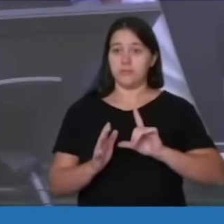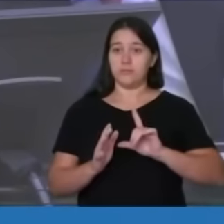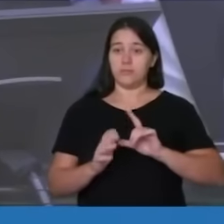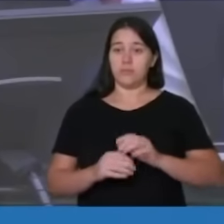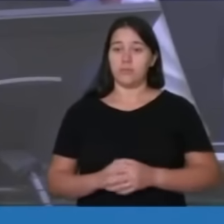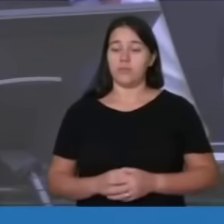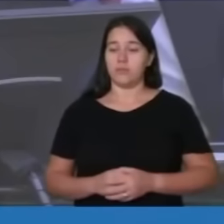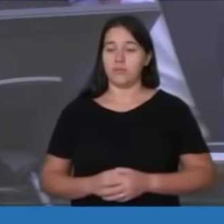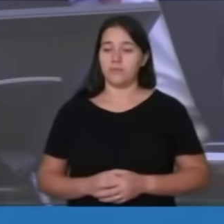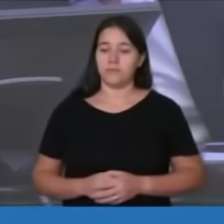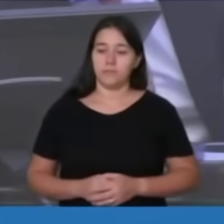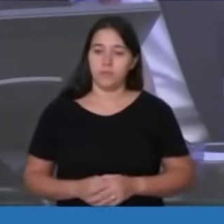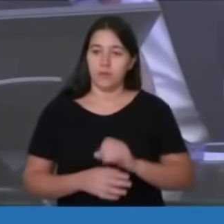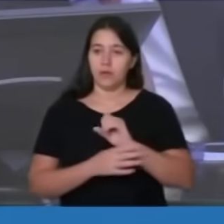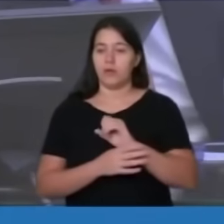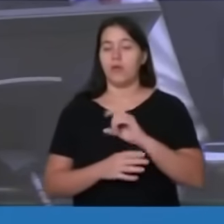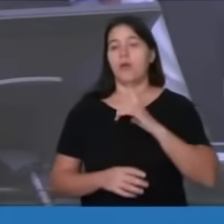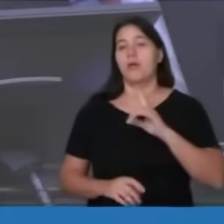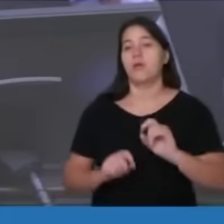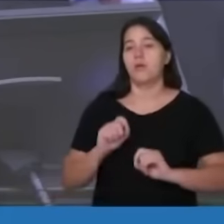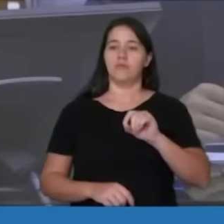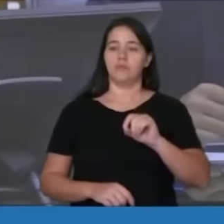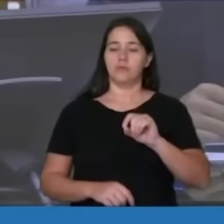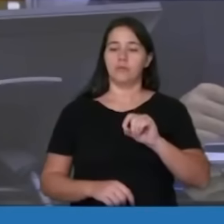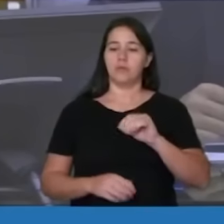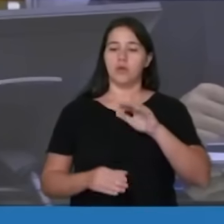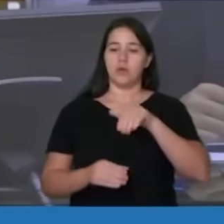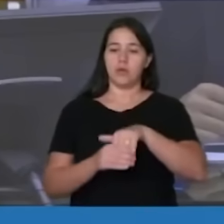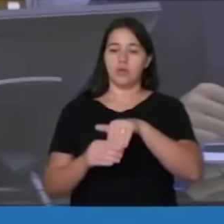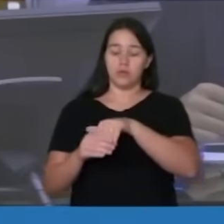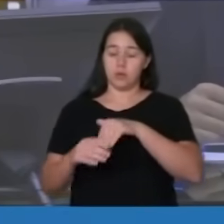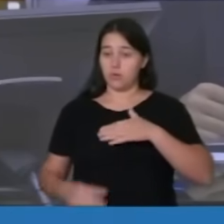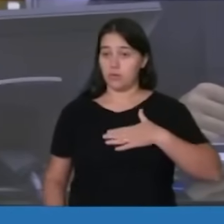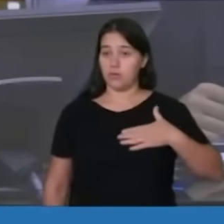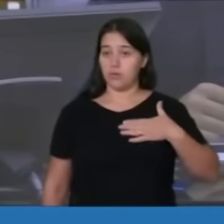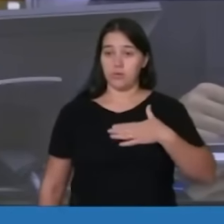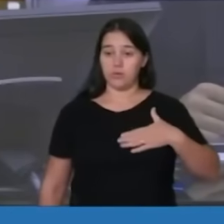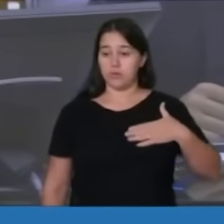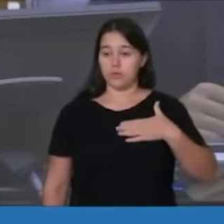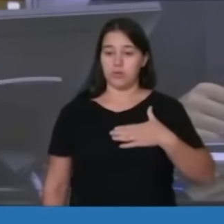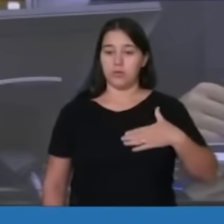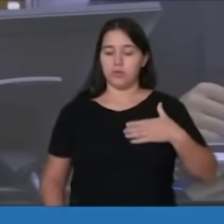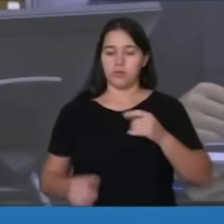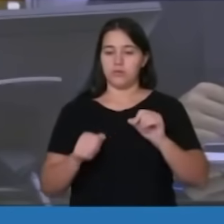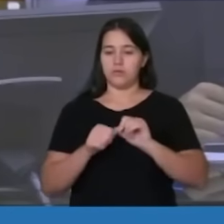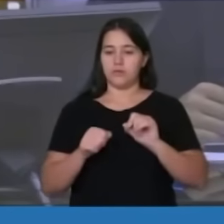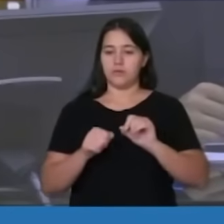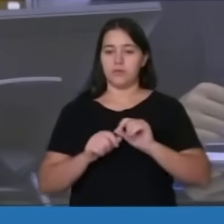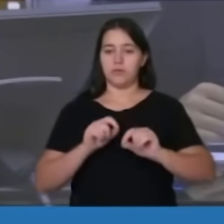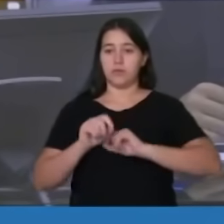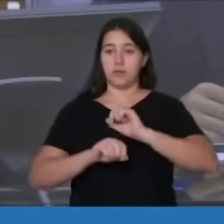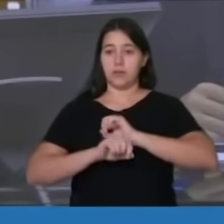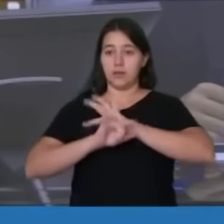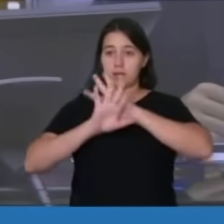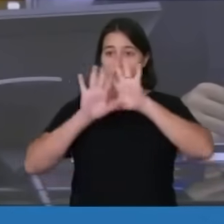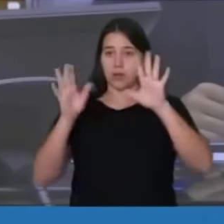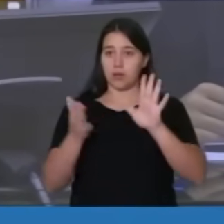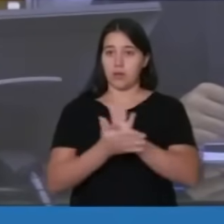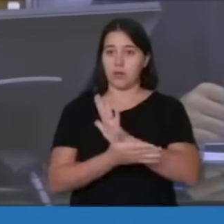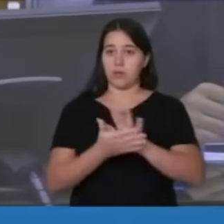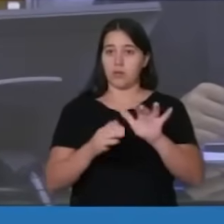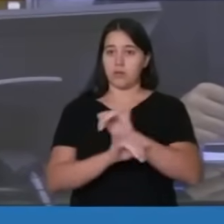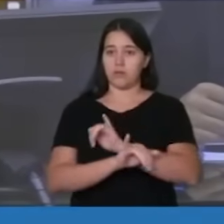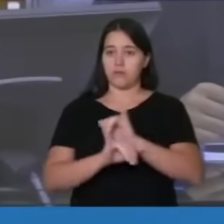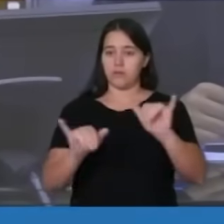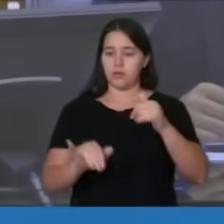destaque do Novo relativamente ao valor do fundo eleitoral. Eu gostaria muito até de fazer um esclarecimento em razão de diversas notícias havidas quanto à